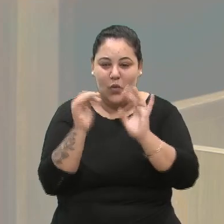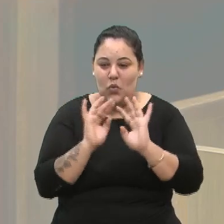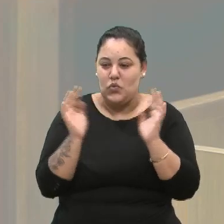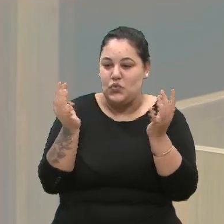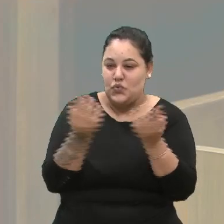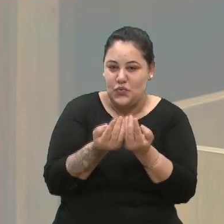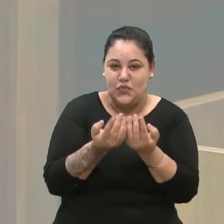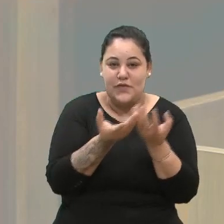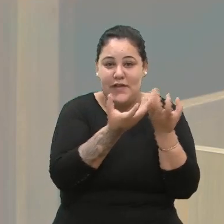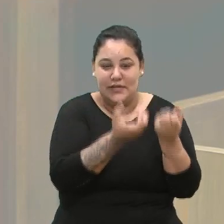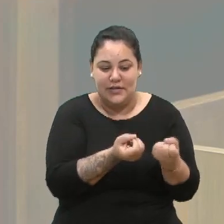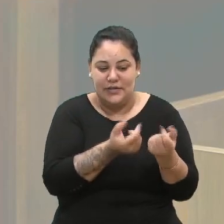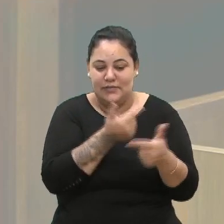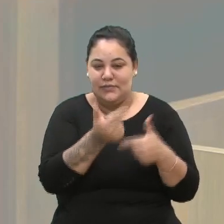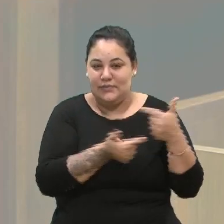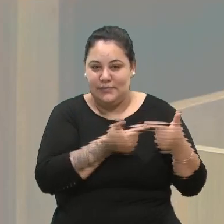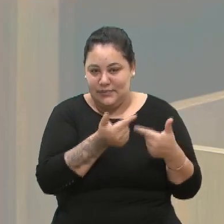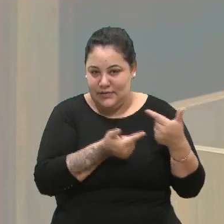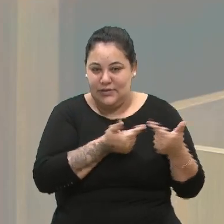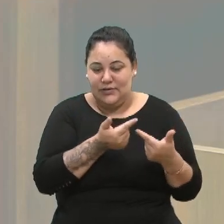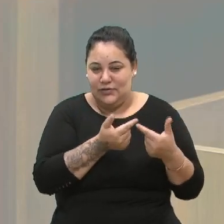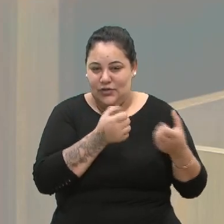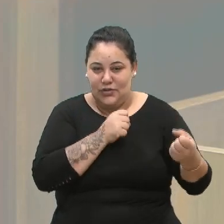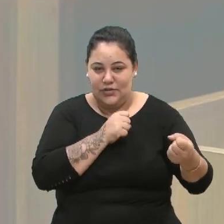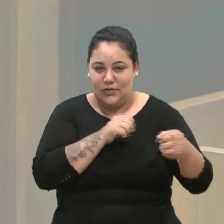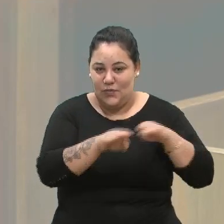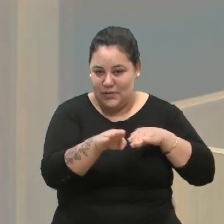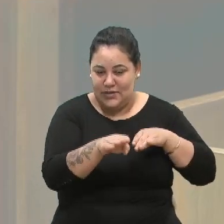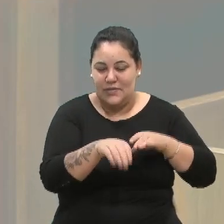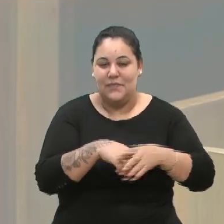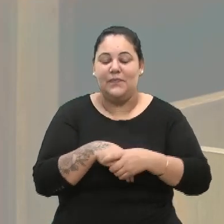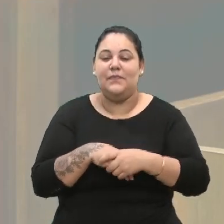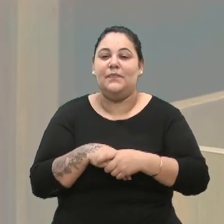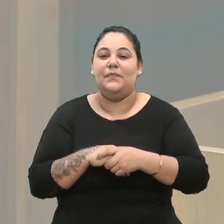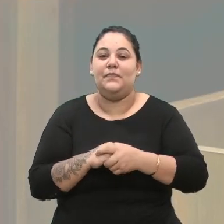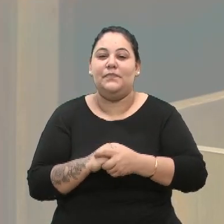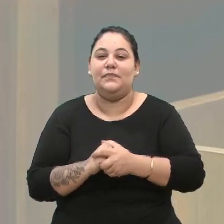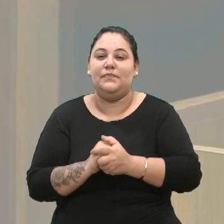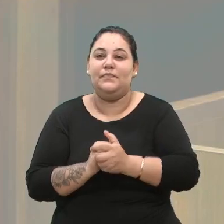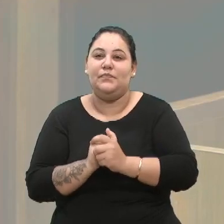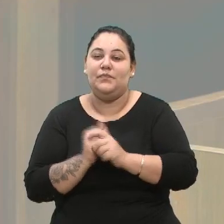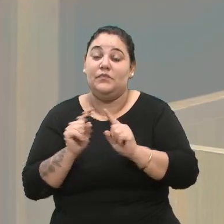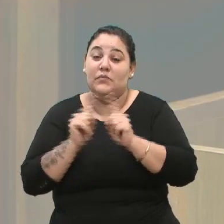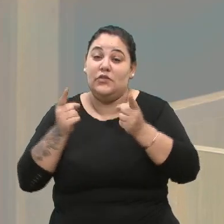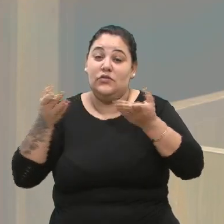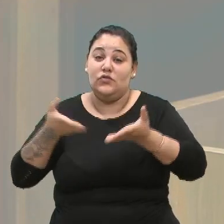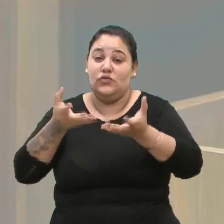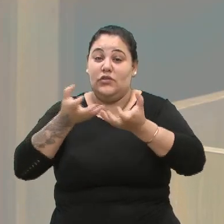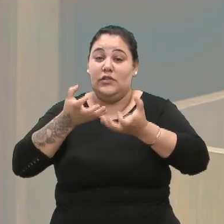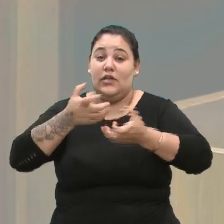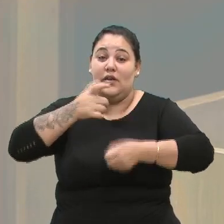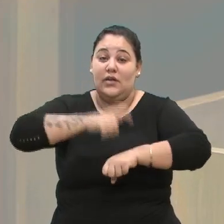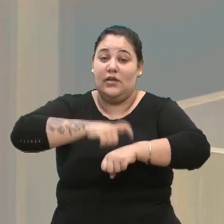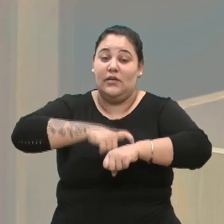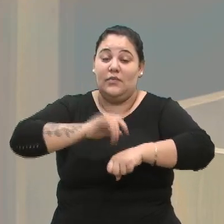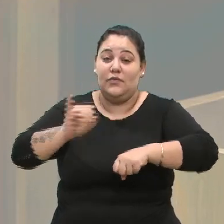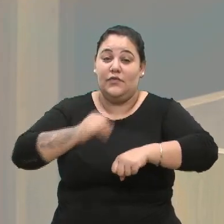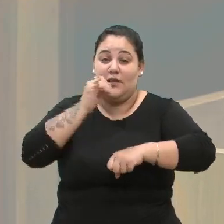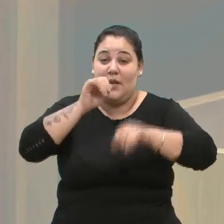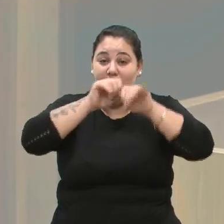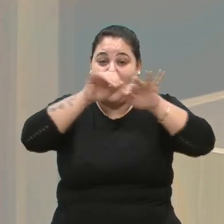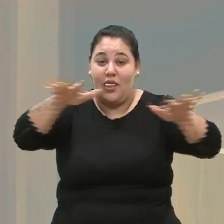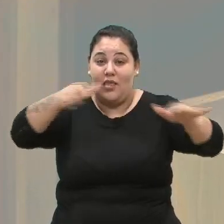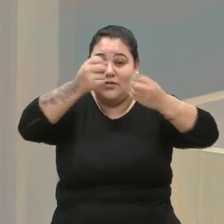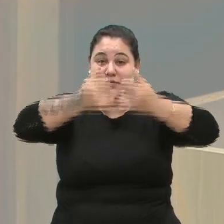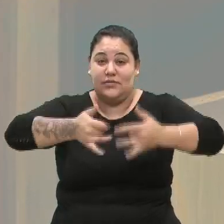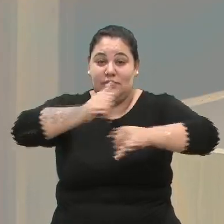nossa cidade. Mas, presidente, hoje eu gostaria aqui de ocupar essa declaração para destacar e reverberar a matéria que